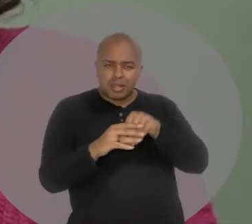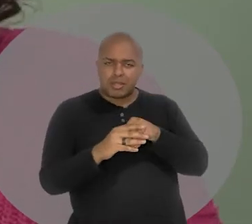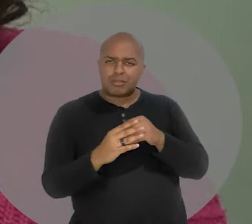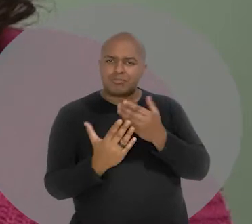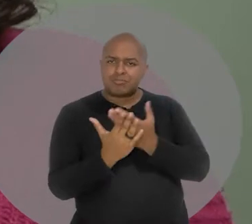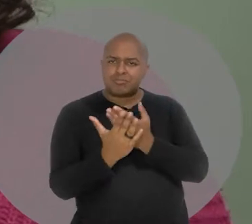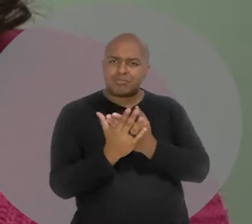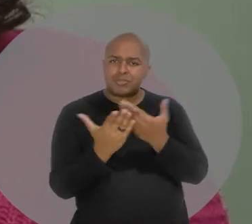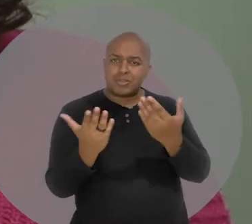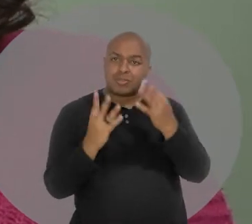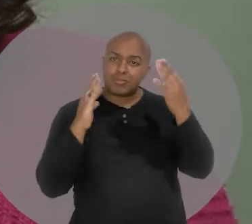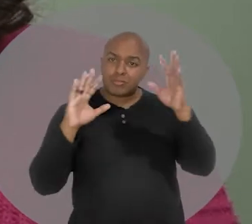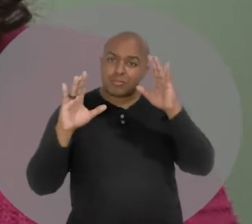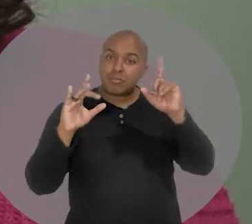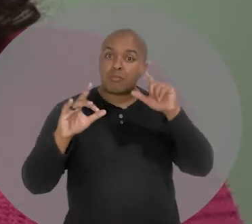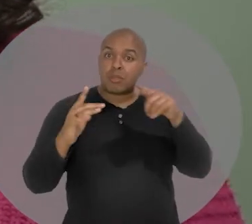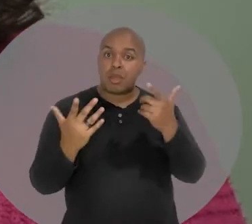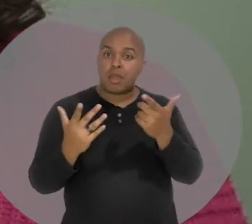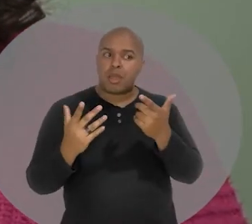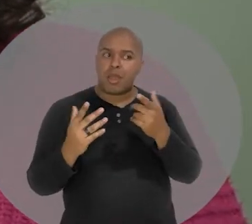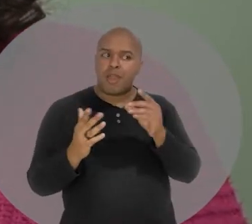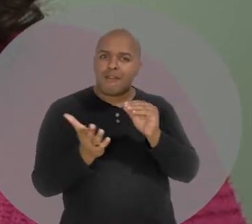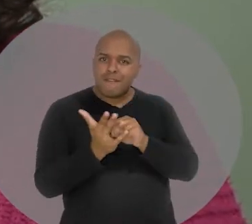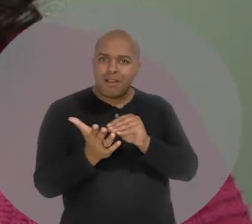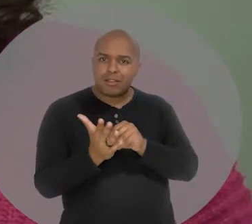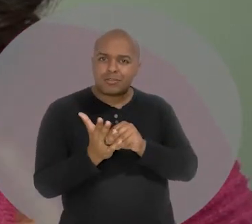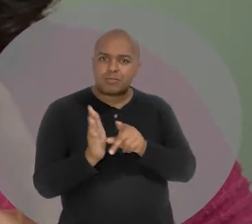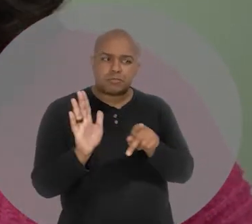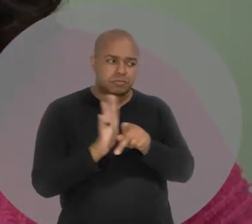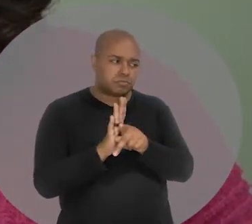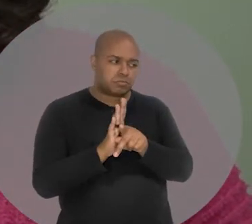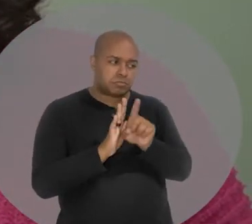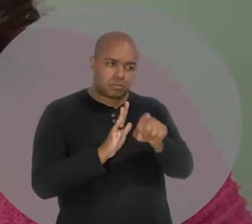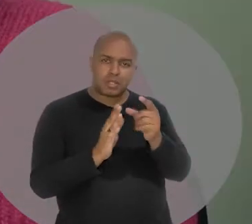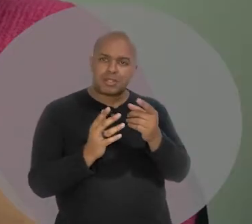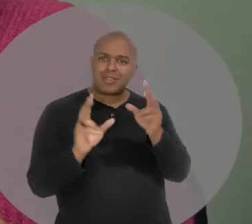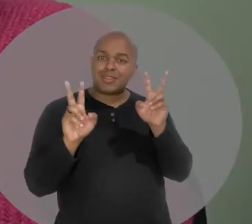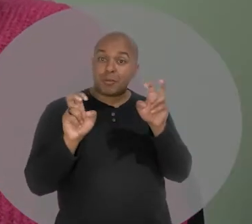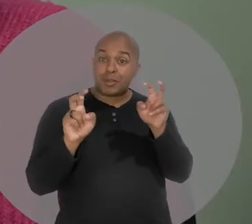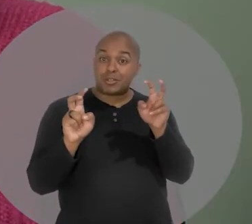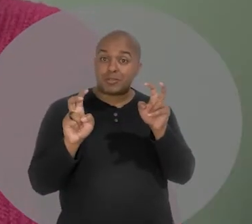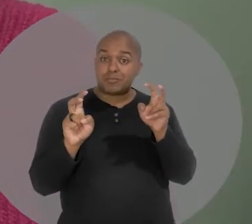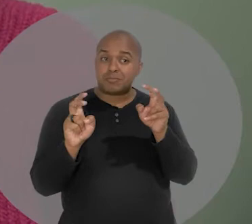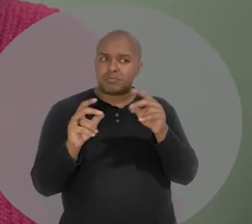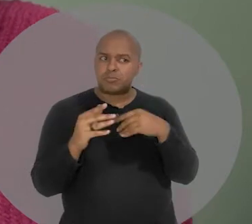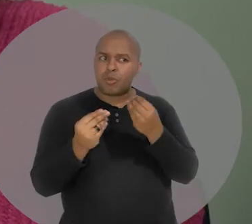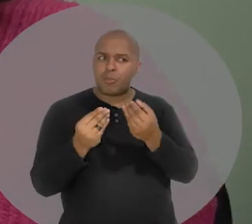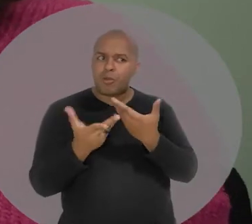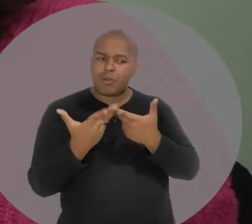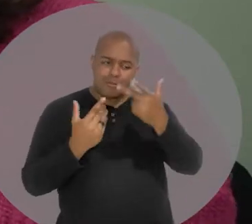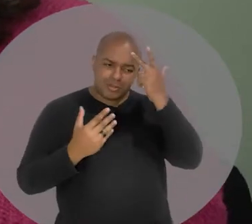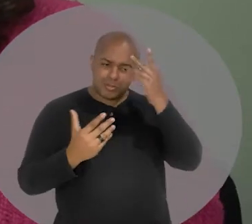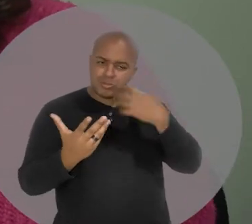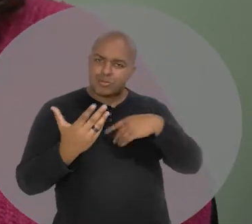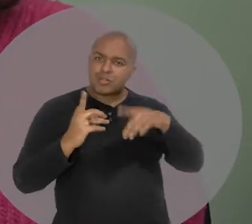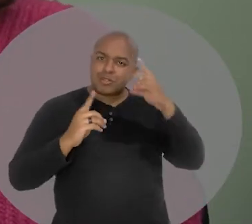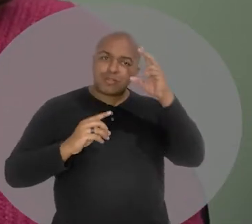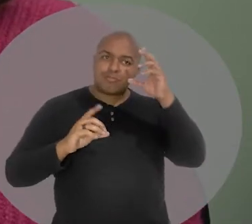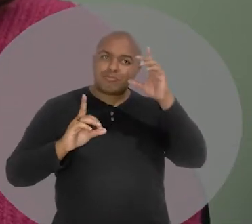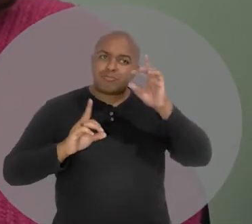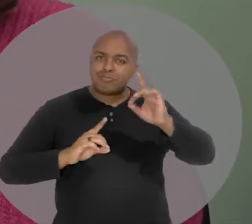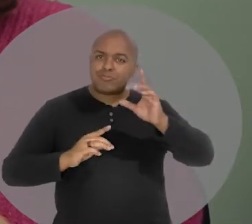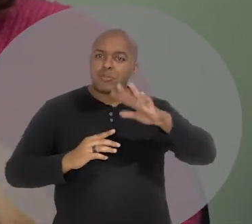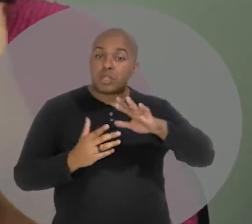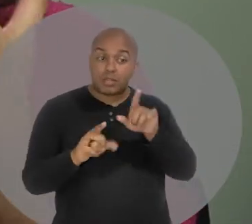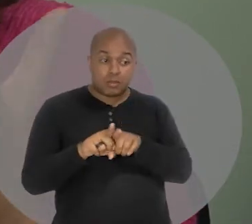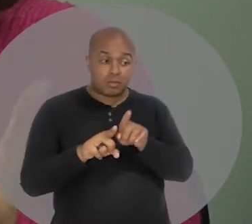em dia é a falta dessa temática do lidar com a pessoa com deficiência, tanto do